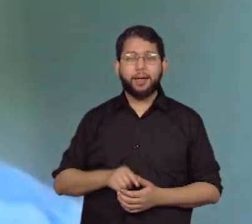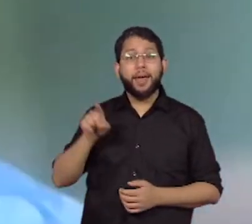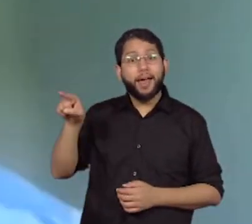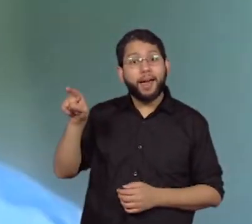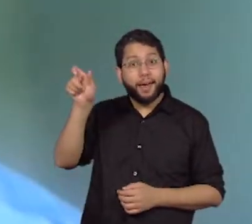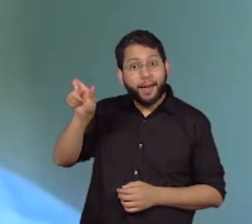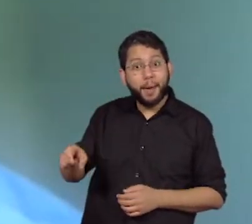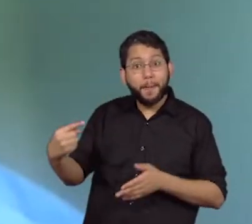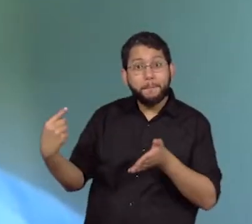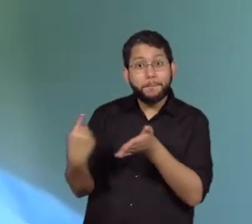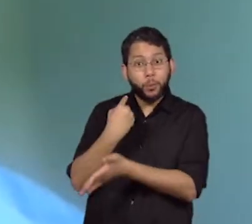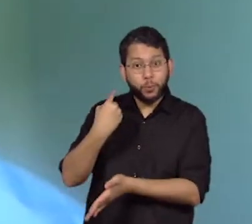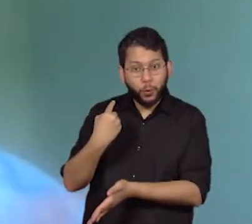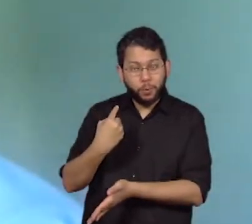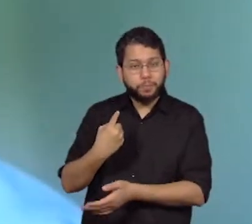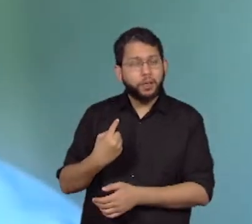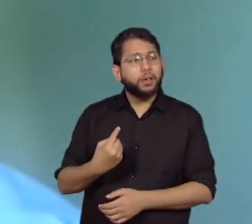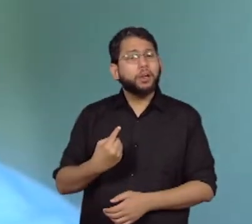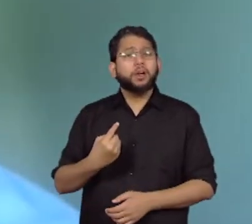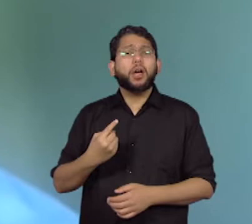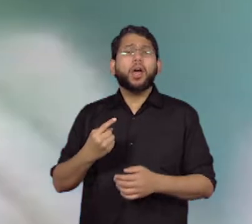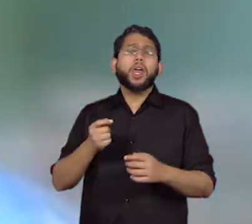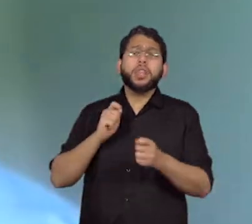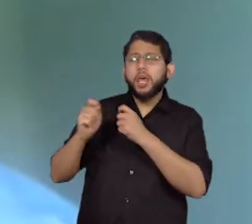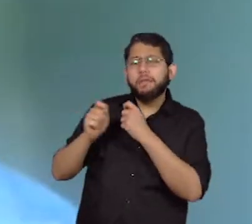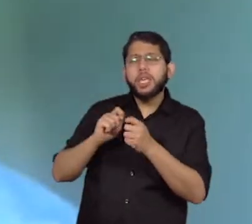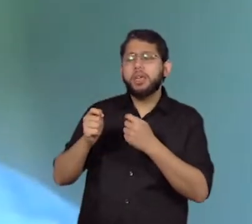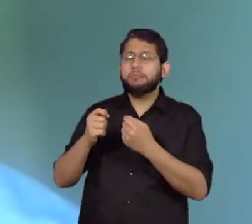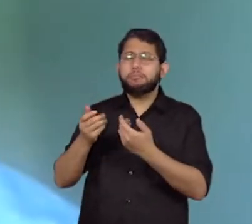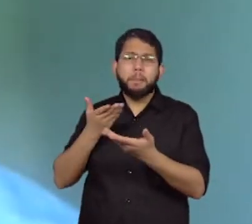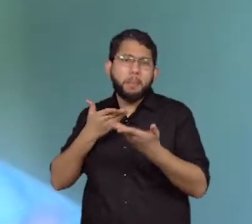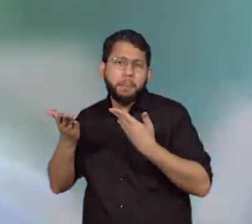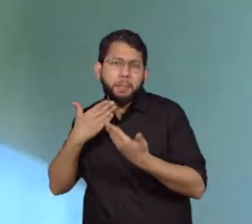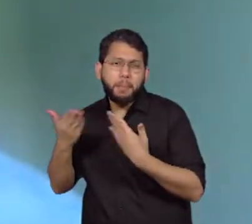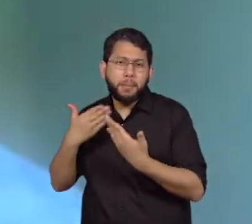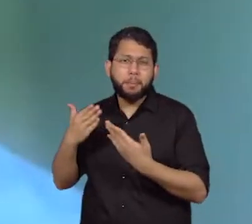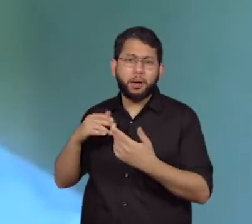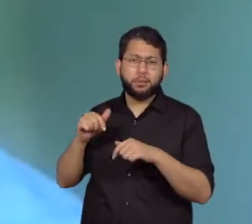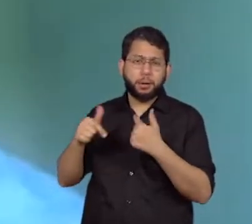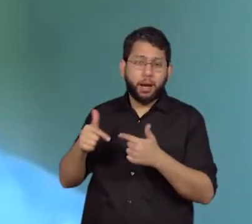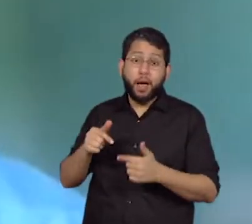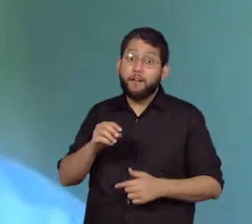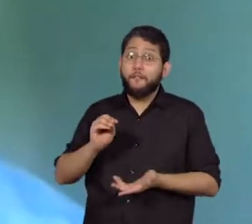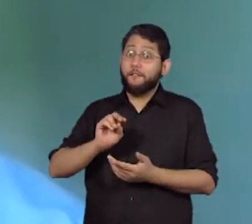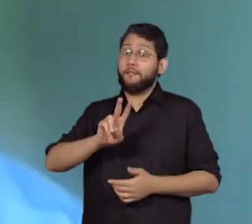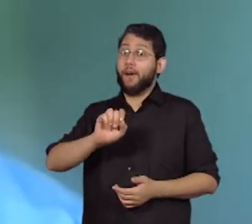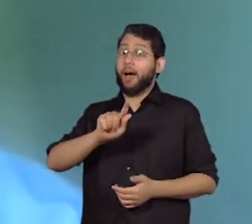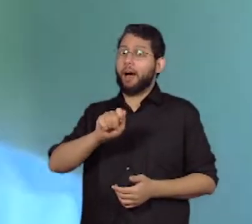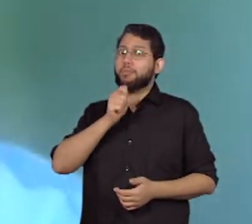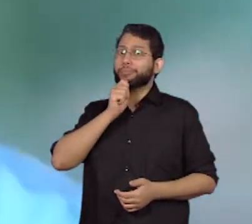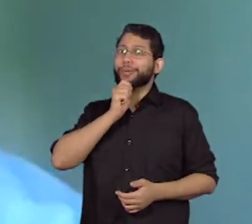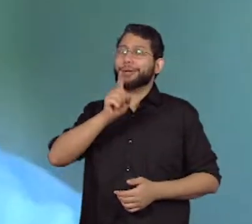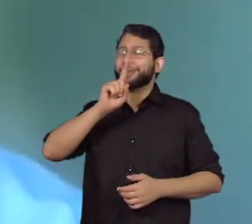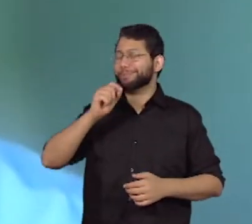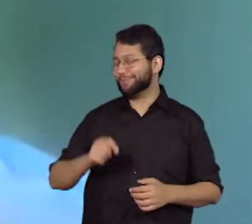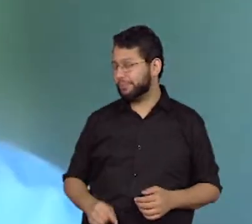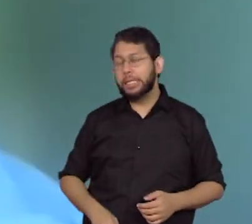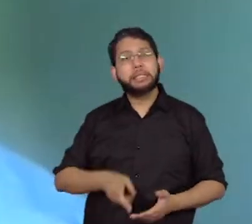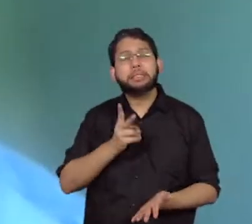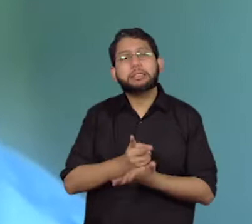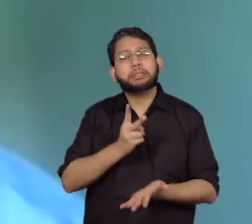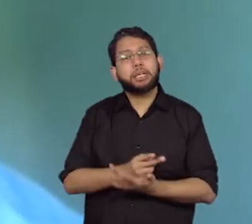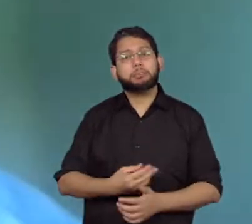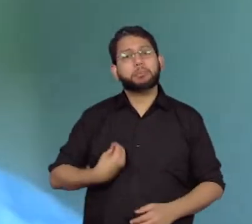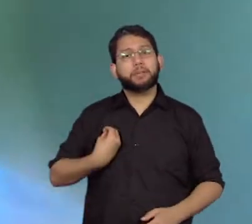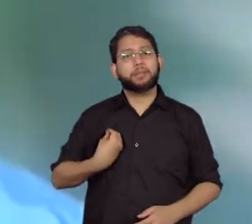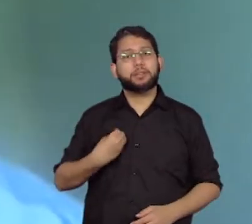me perguntou, fez umas perguntas, foi terminar a entrevista, que era um papo, na verdade, não tinha uma vaga. Essa é a minha sina, né?